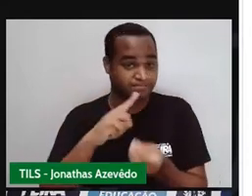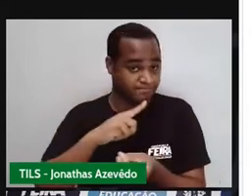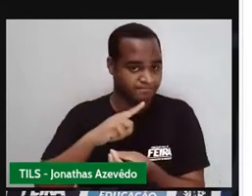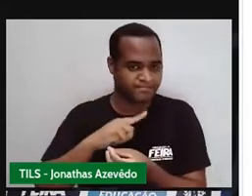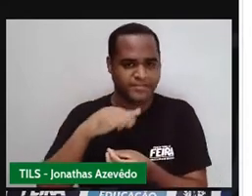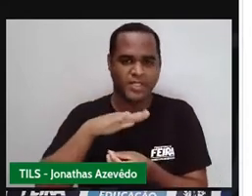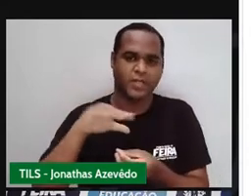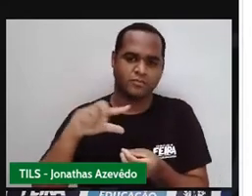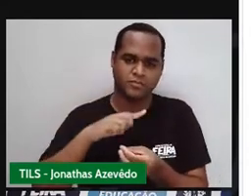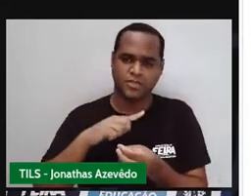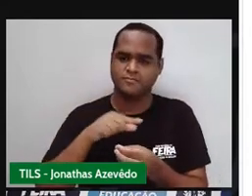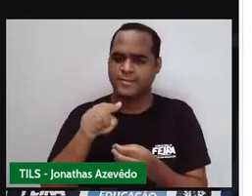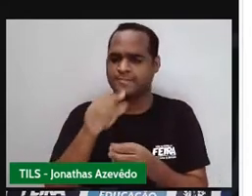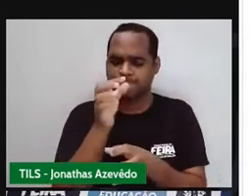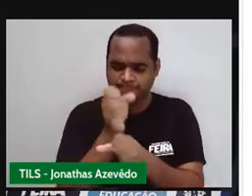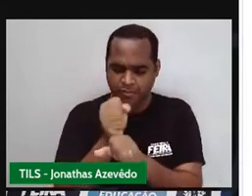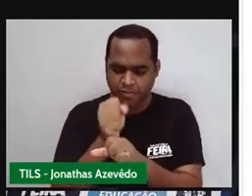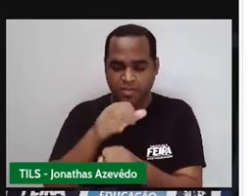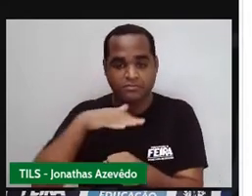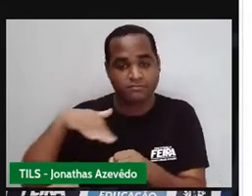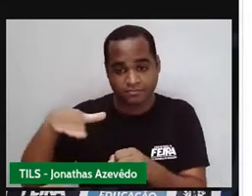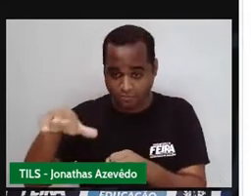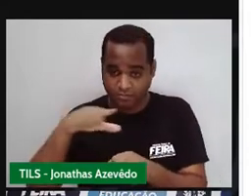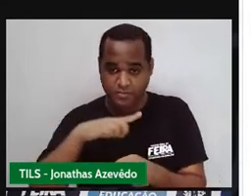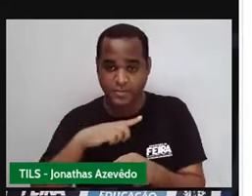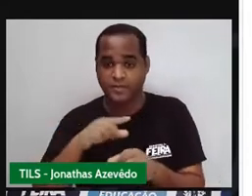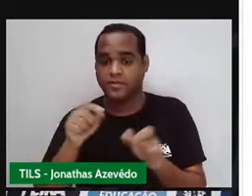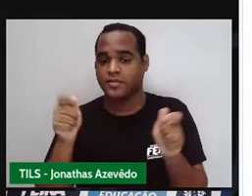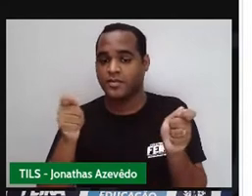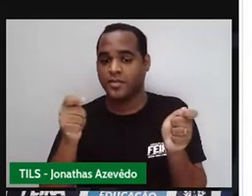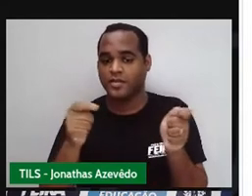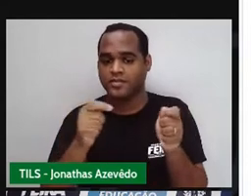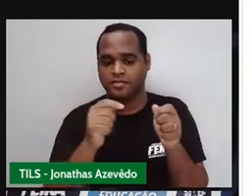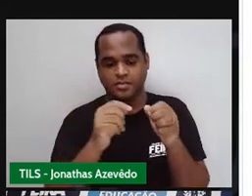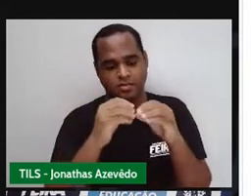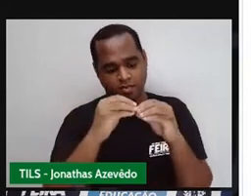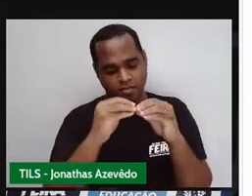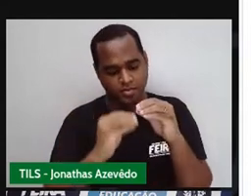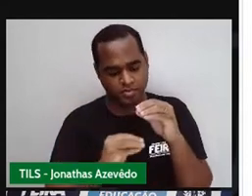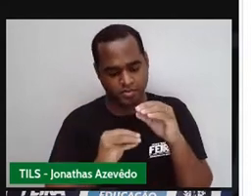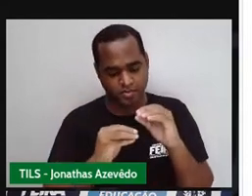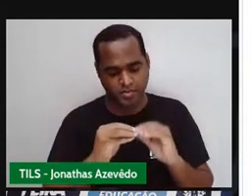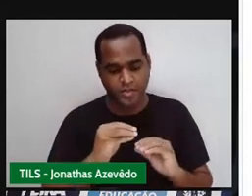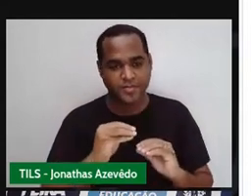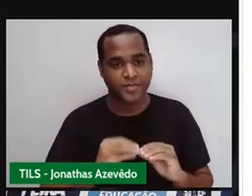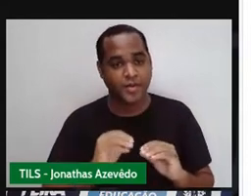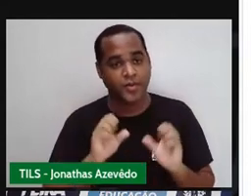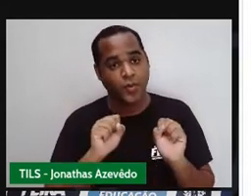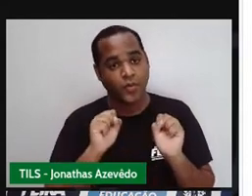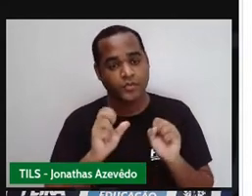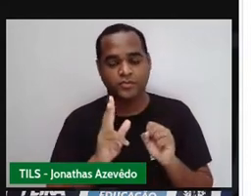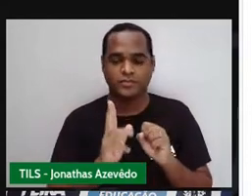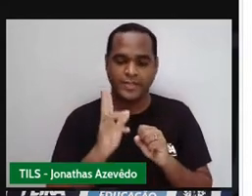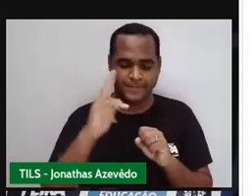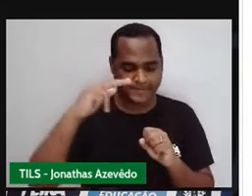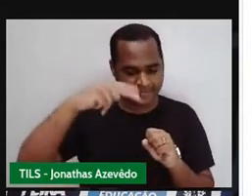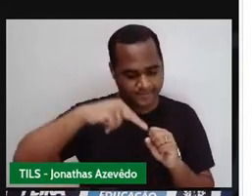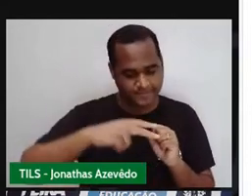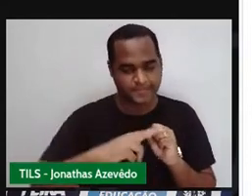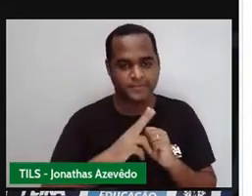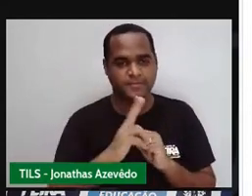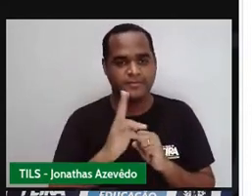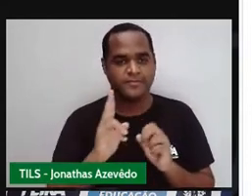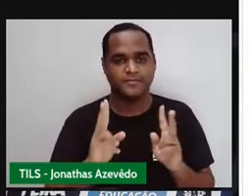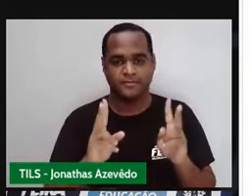que você não sabe calcular a área dela você pode decompor ela você pode fazer recortes nela em